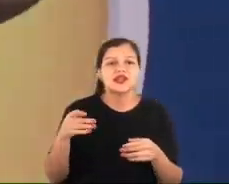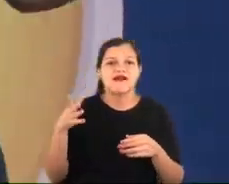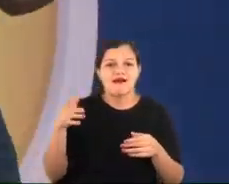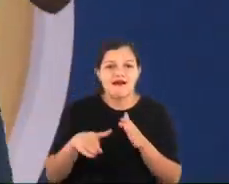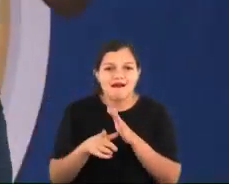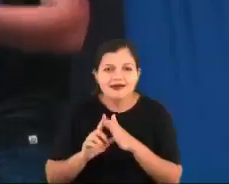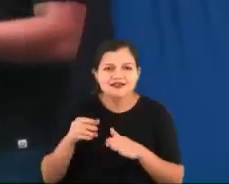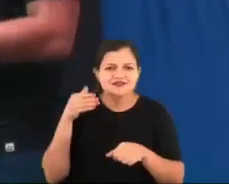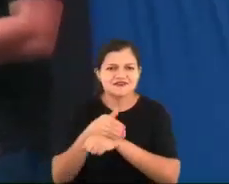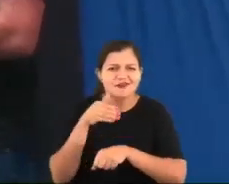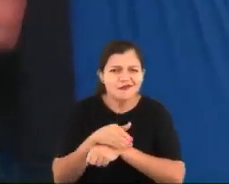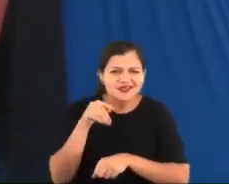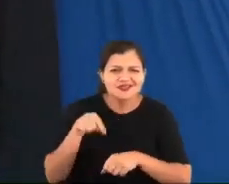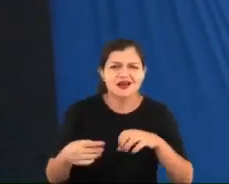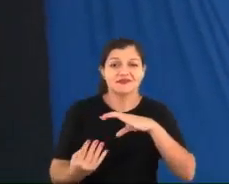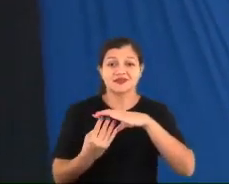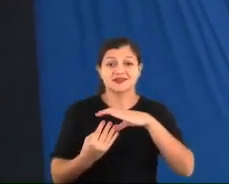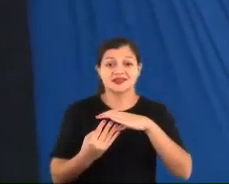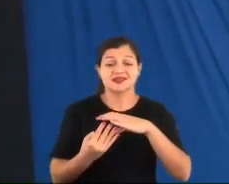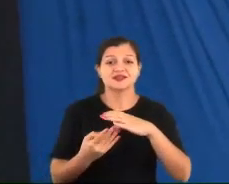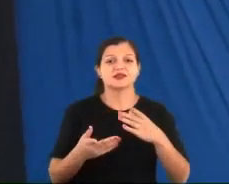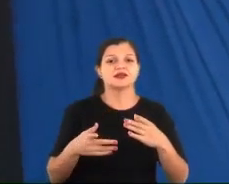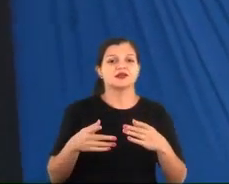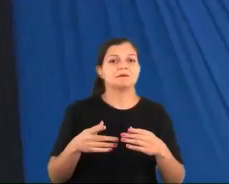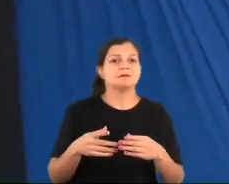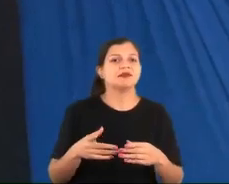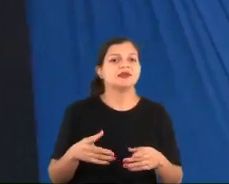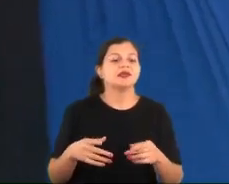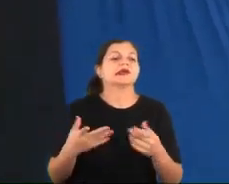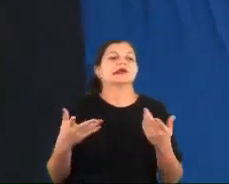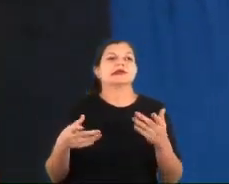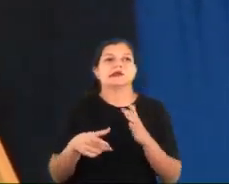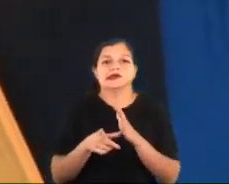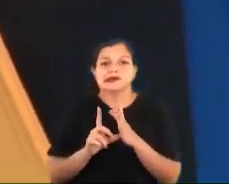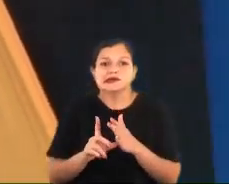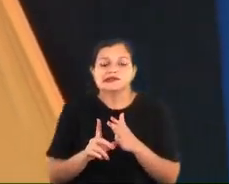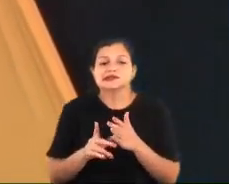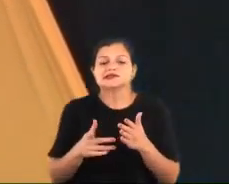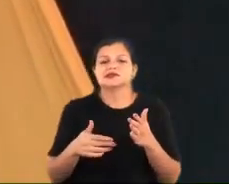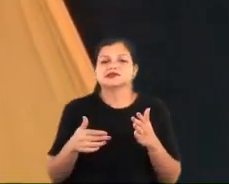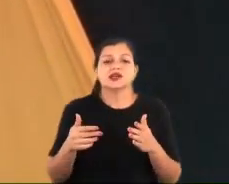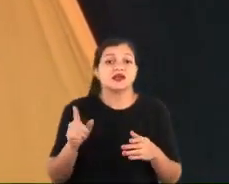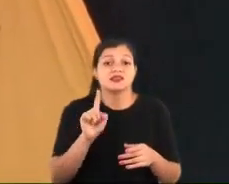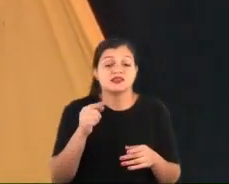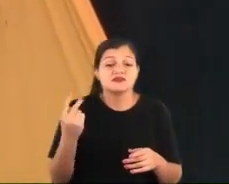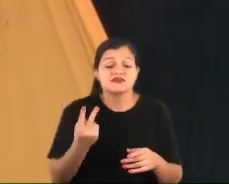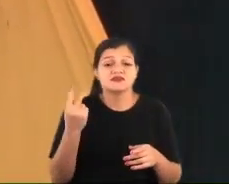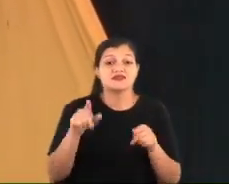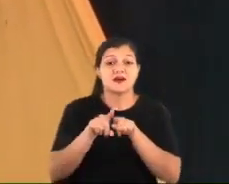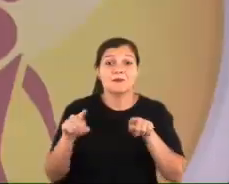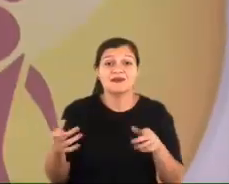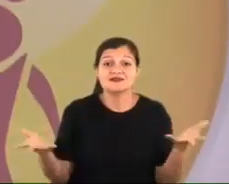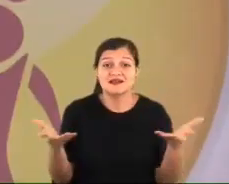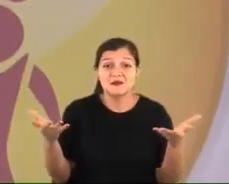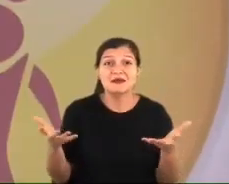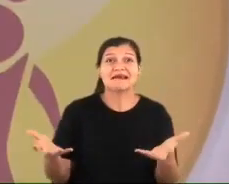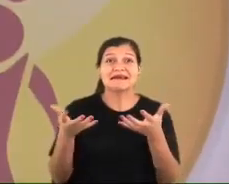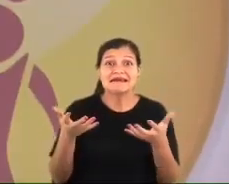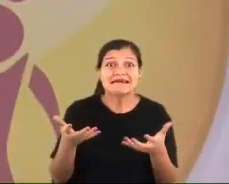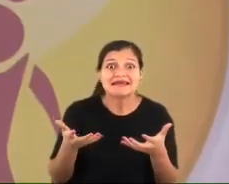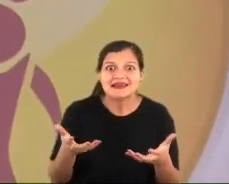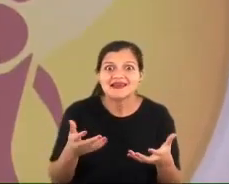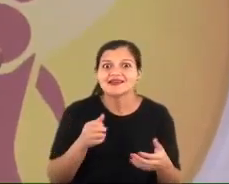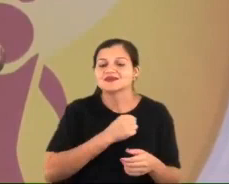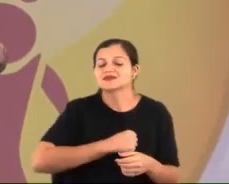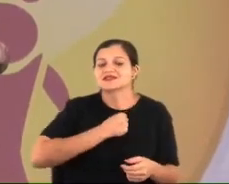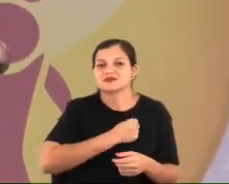passando, desejando estar aqui. Deixa eu te falar, logo isso vai passar e a gente vai voltar para esse pasto aqui. Um